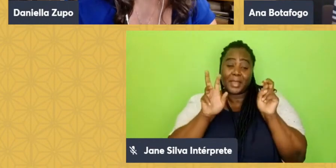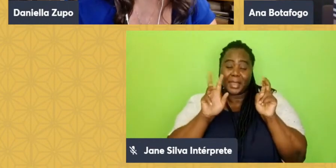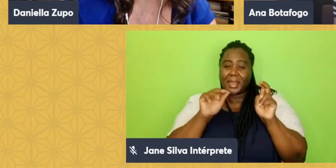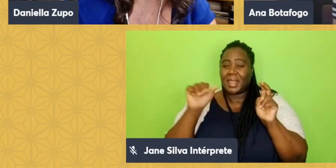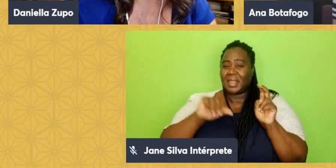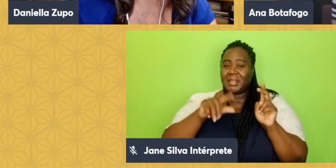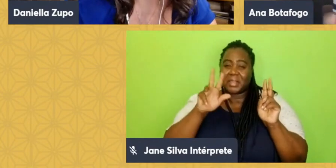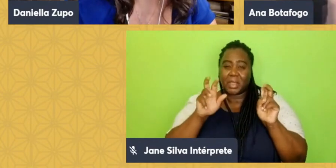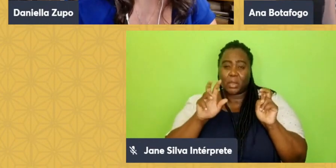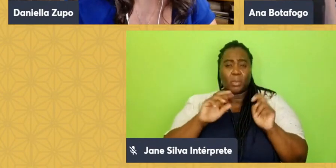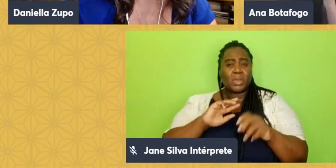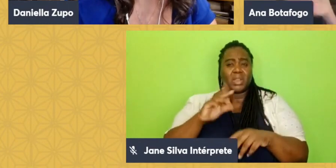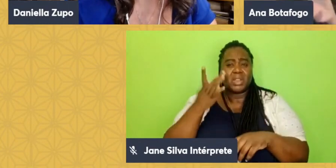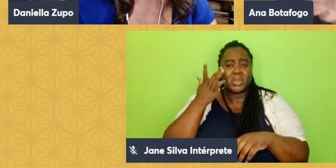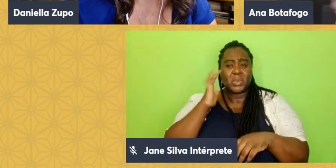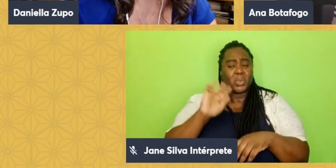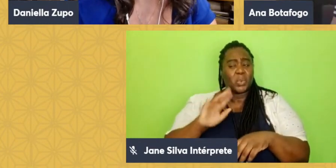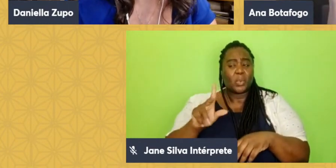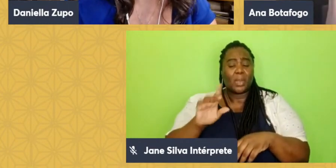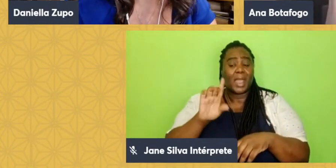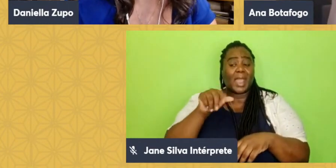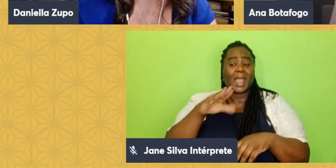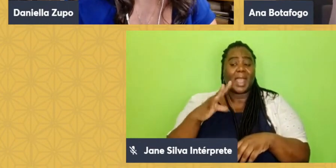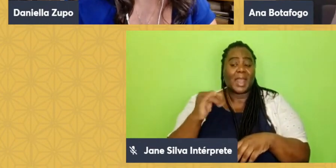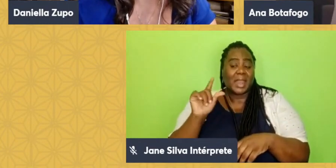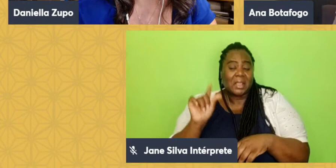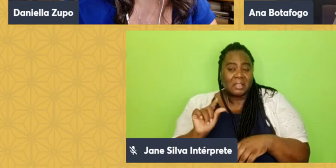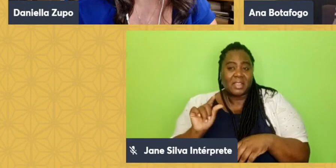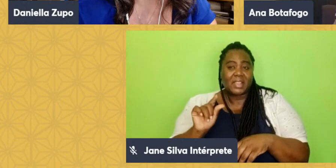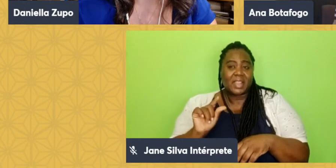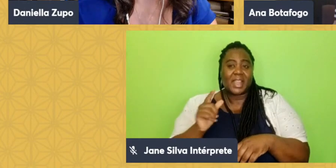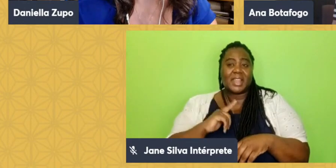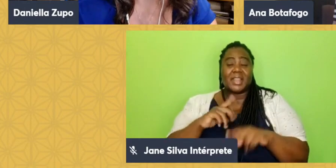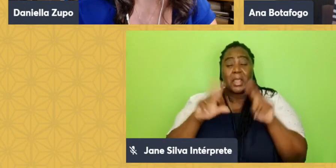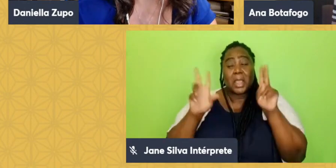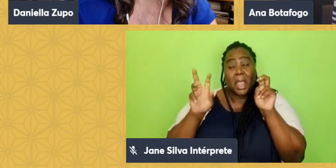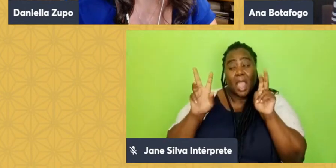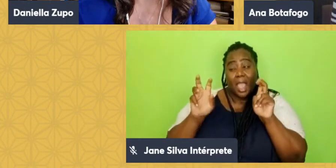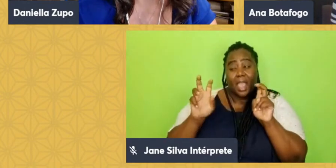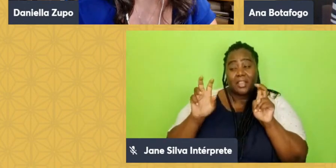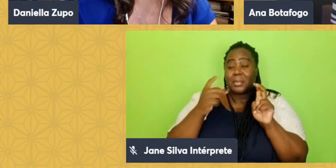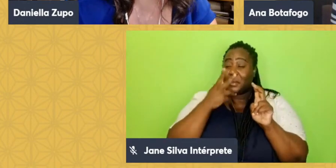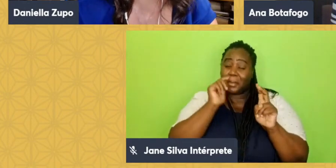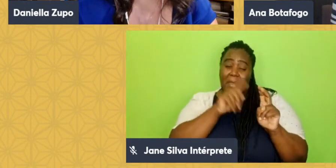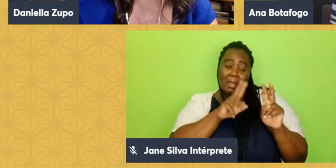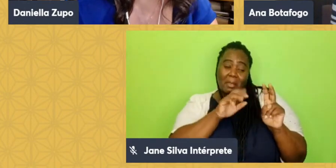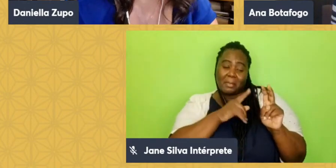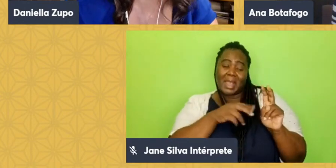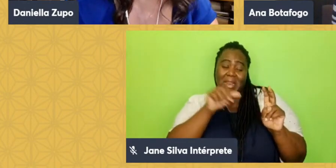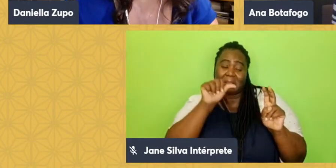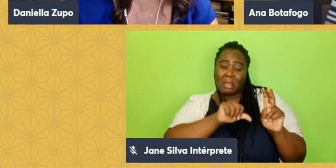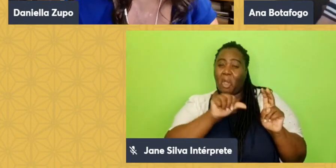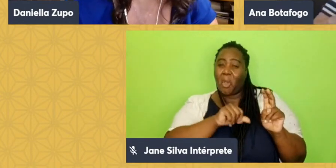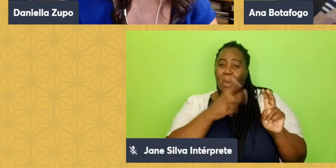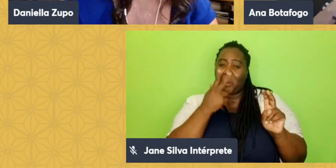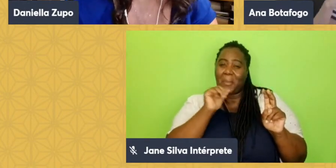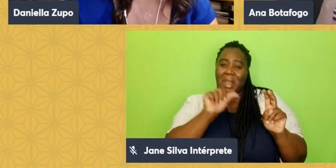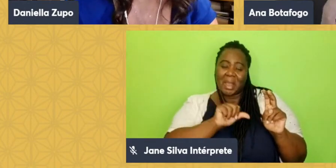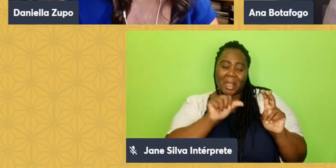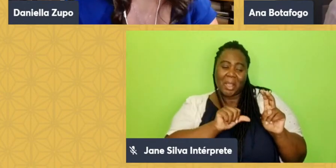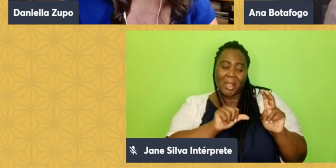Tok esse a dancinha que às vezes tem essa "meio relativamente